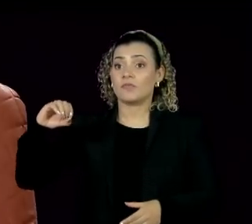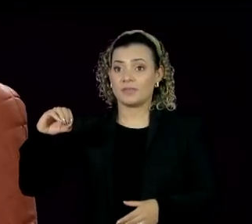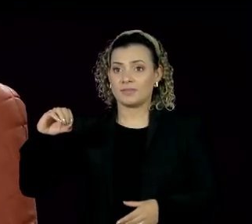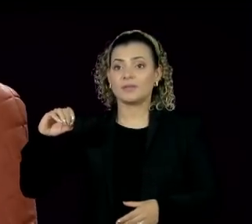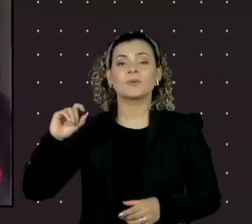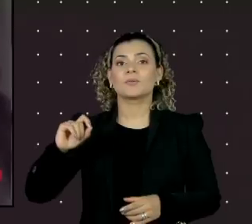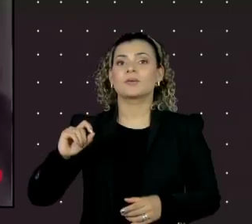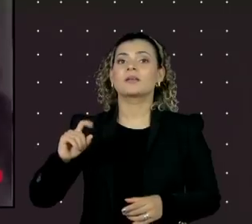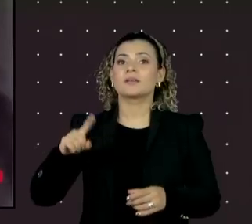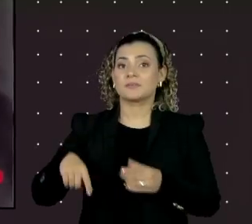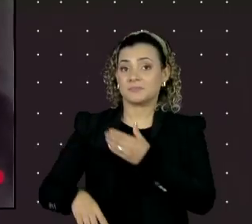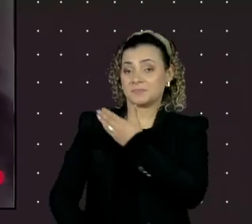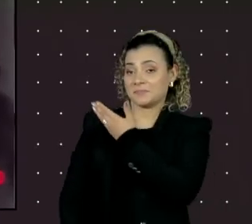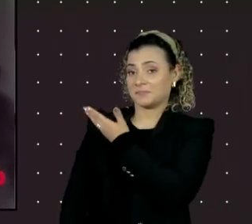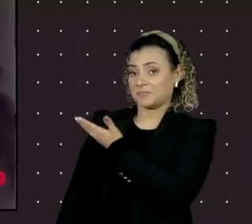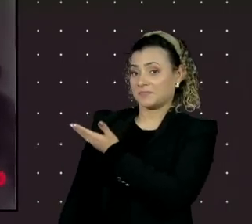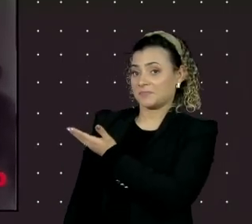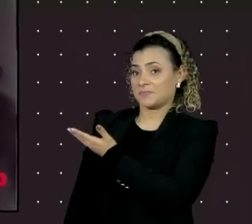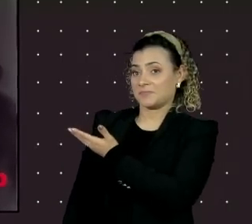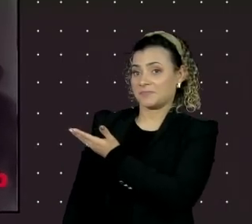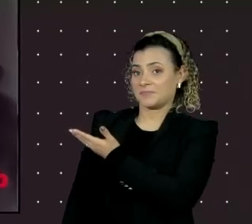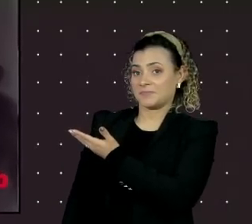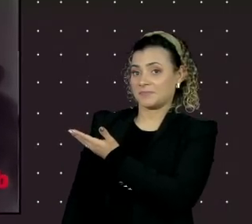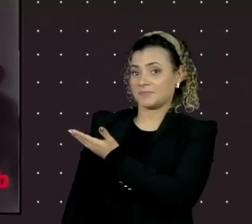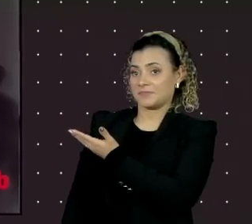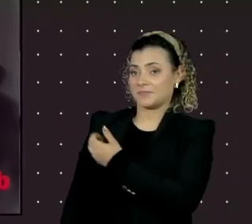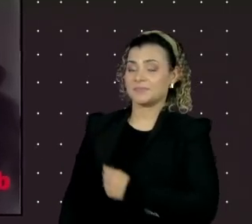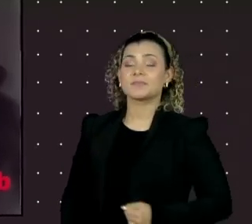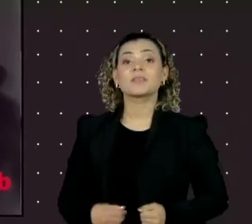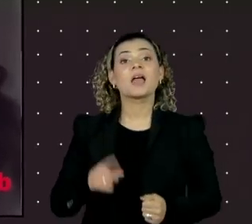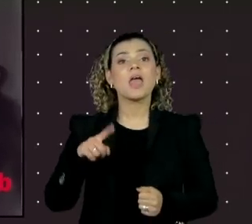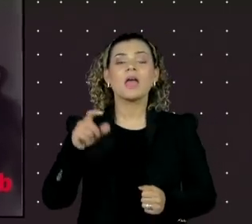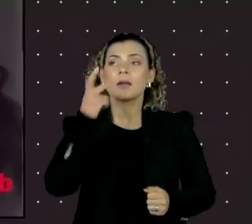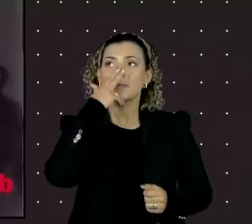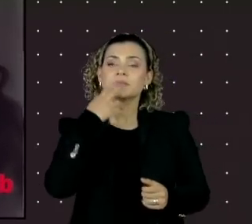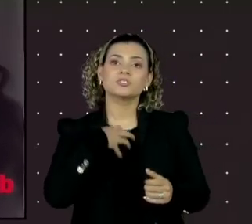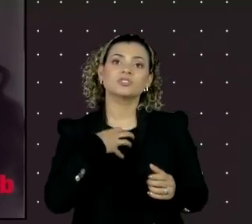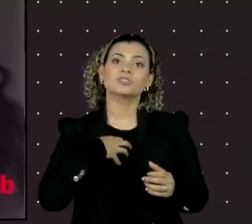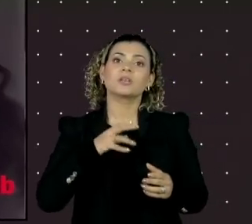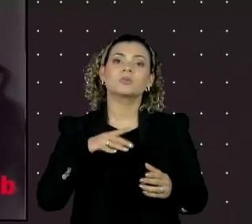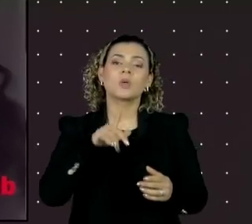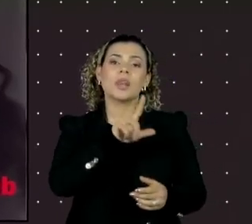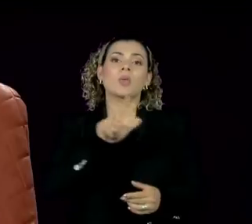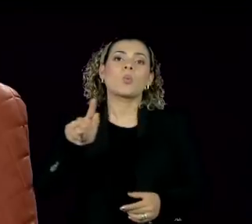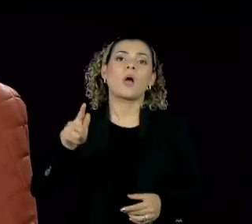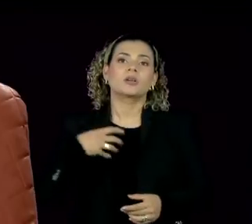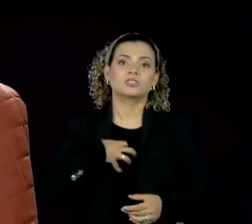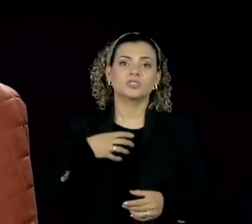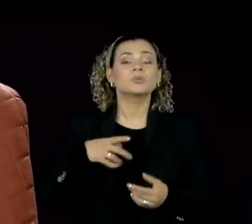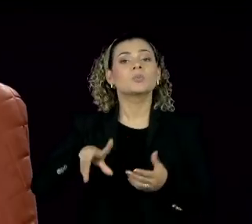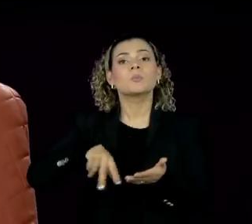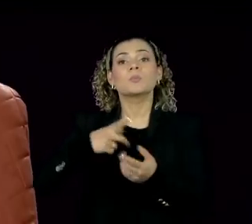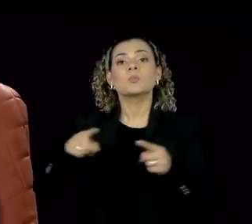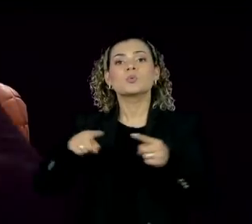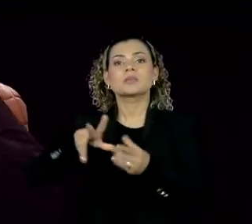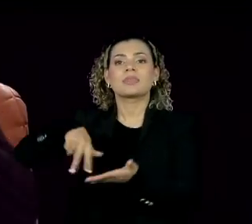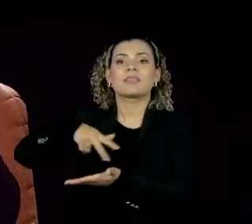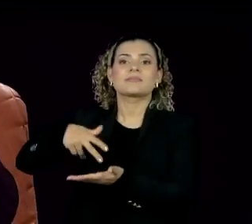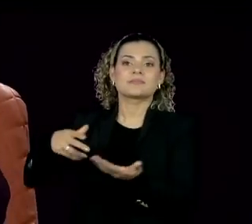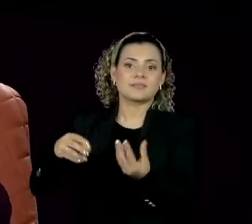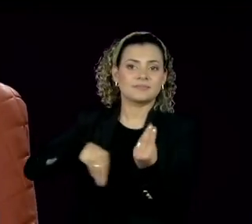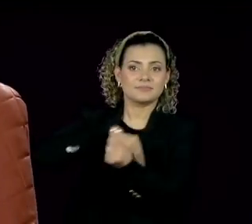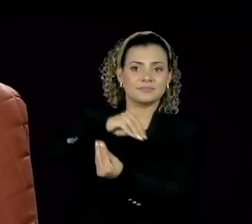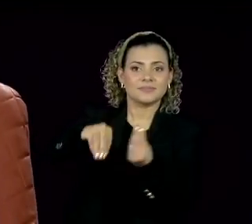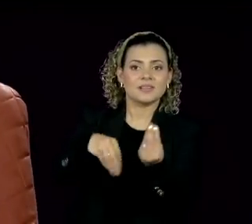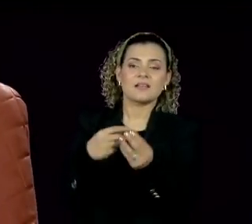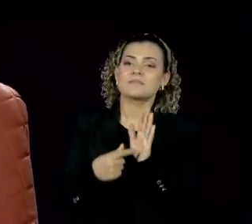Sla Radical Dance Disco Club, que foi meio um precursor ali dessa linguagem da música dançante brasileira,